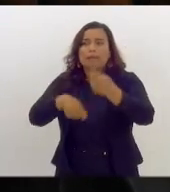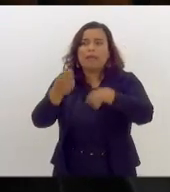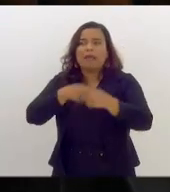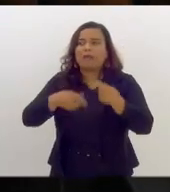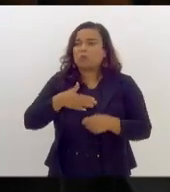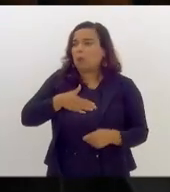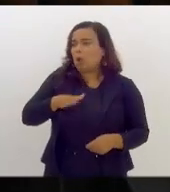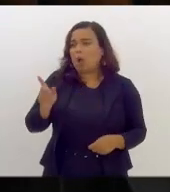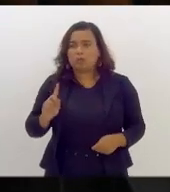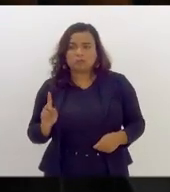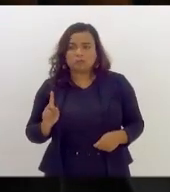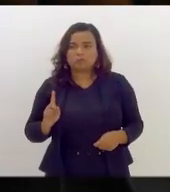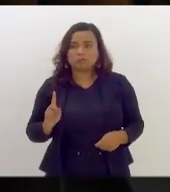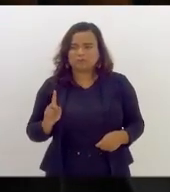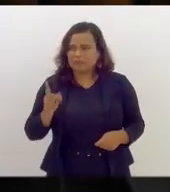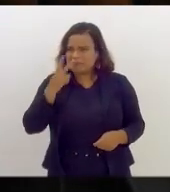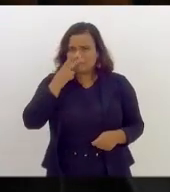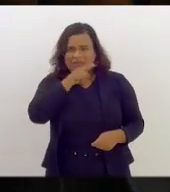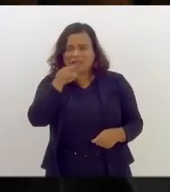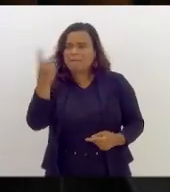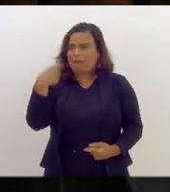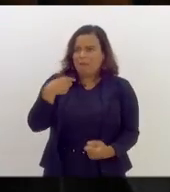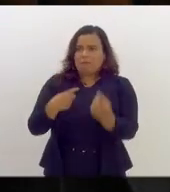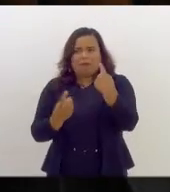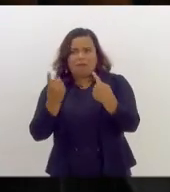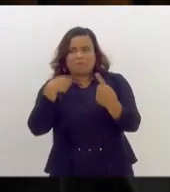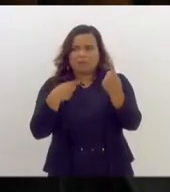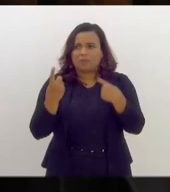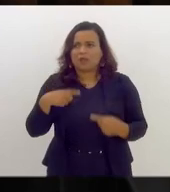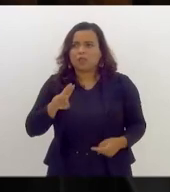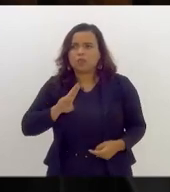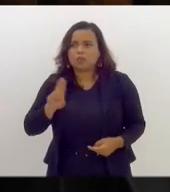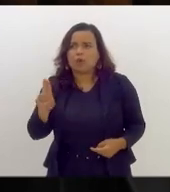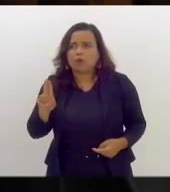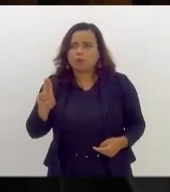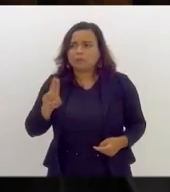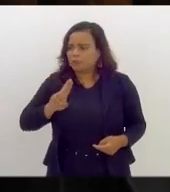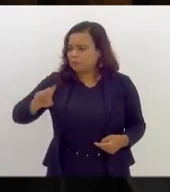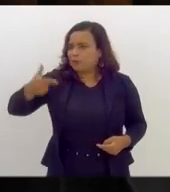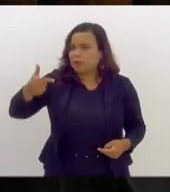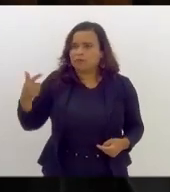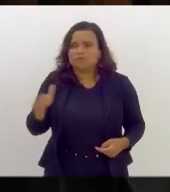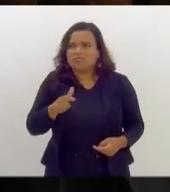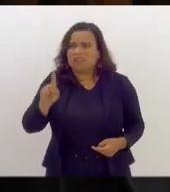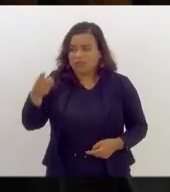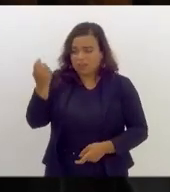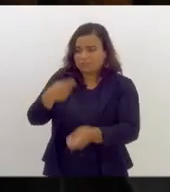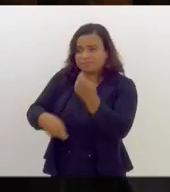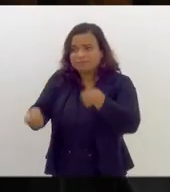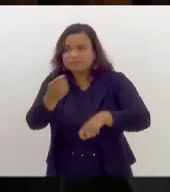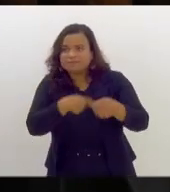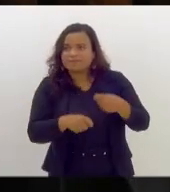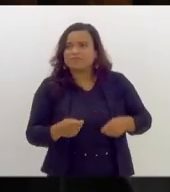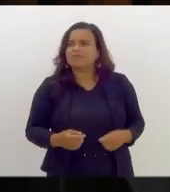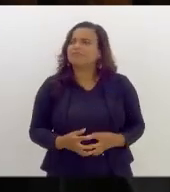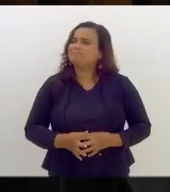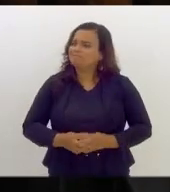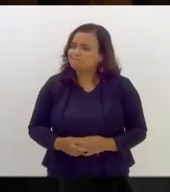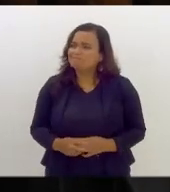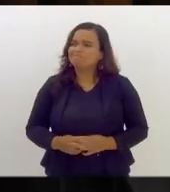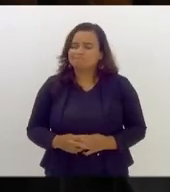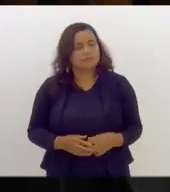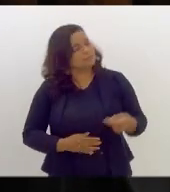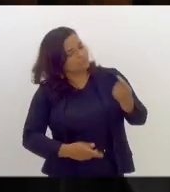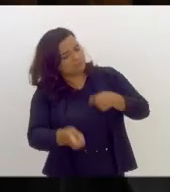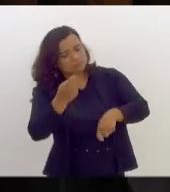e desmanda não tem nome nem sobrenome é um mercado o mercado o mercado